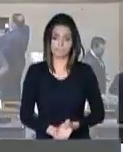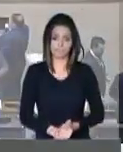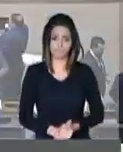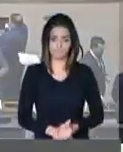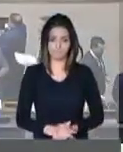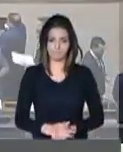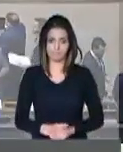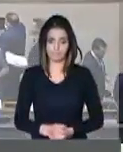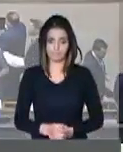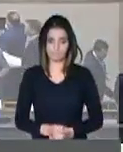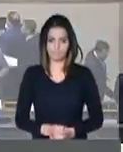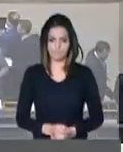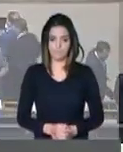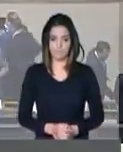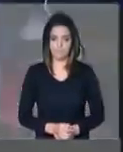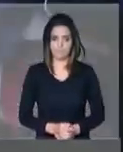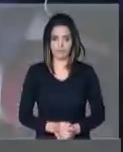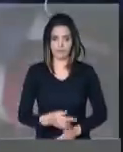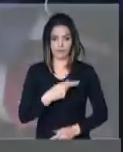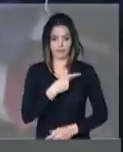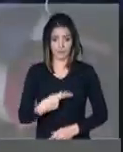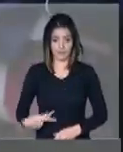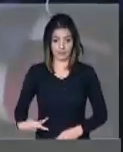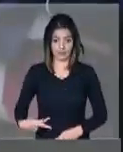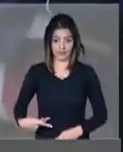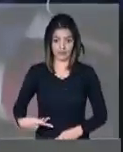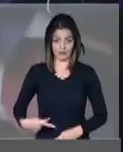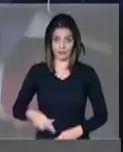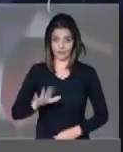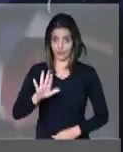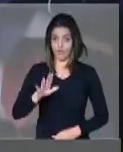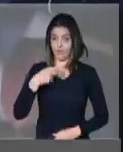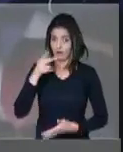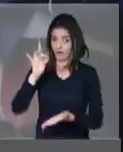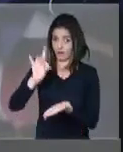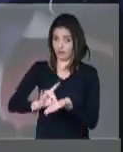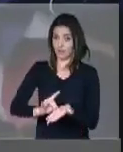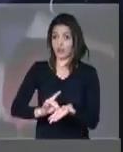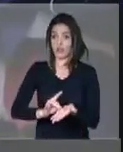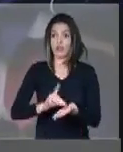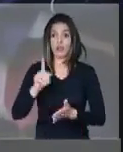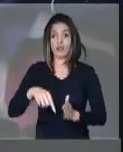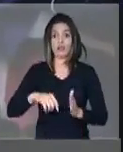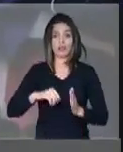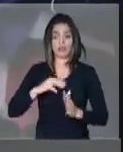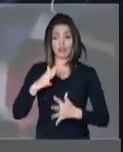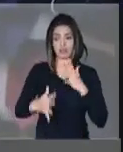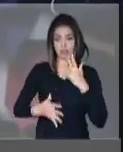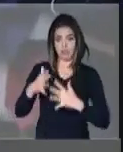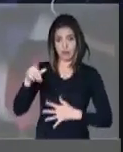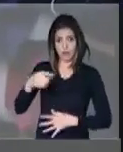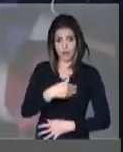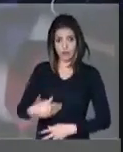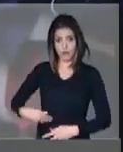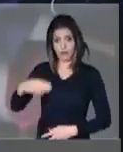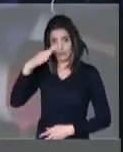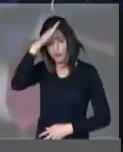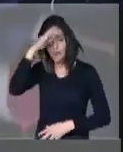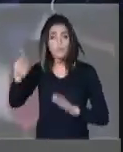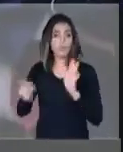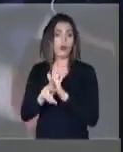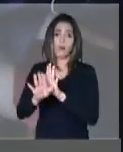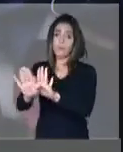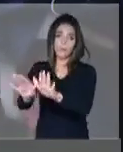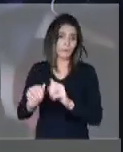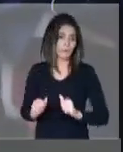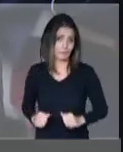Presidente, a verdade é o seguinte: quem mais obstrui o governo de Jair Bolsonaro é o próprio